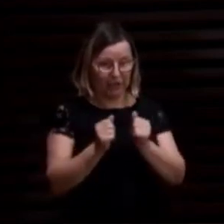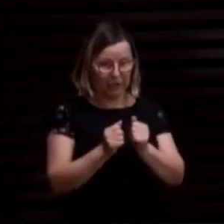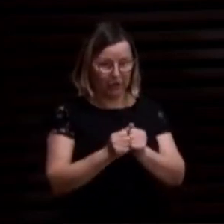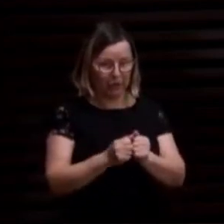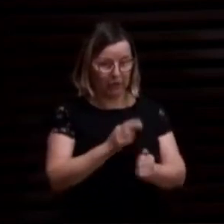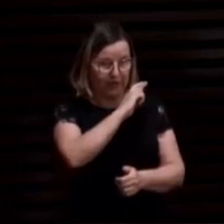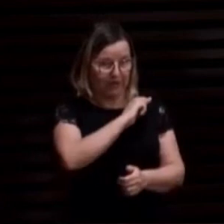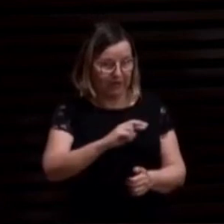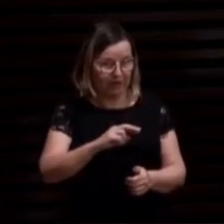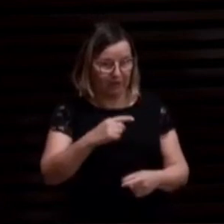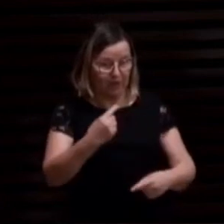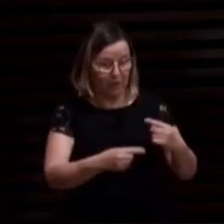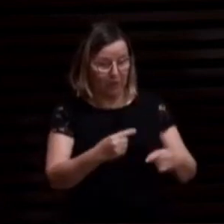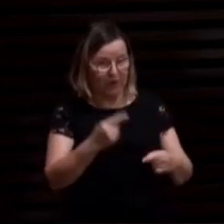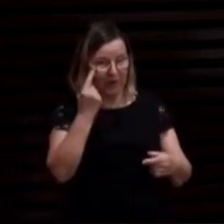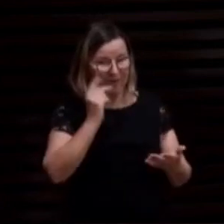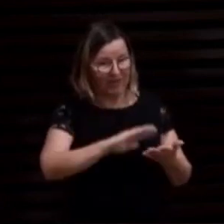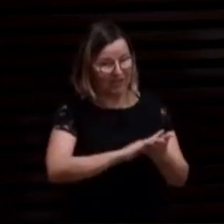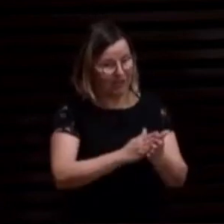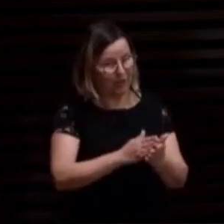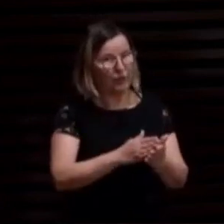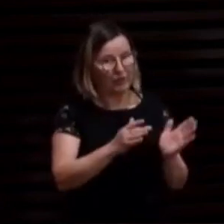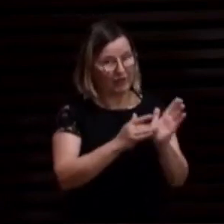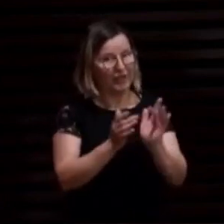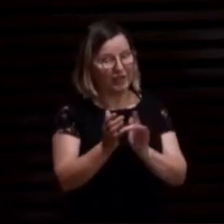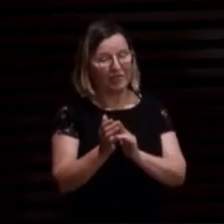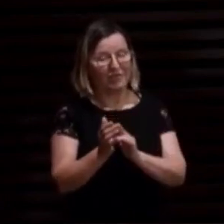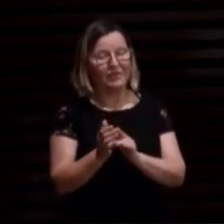política, para acabar com Jesus.